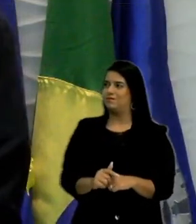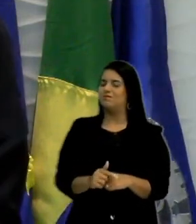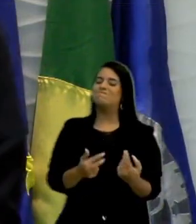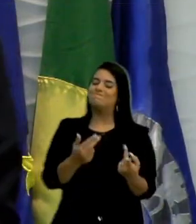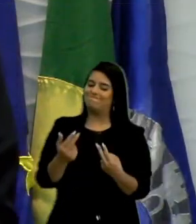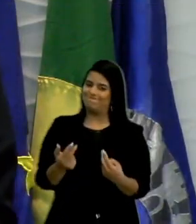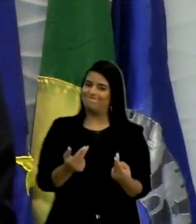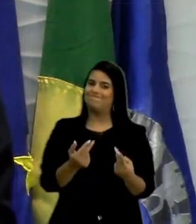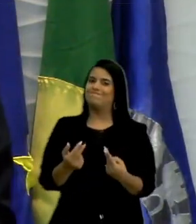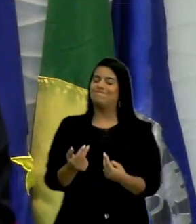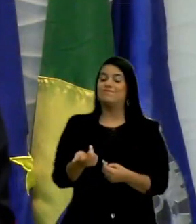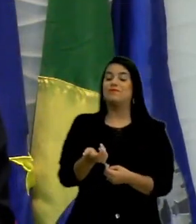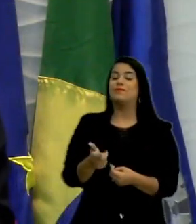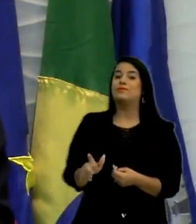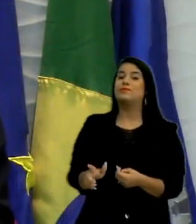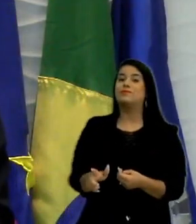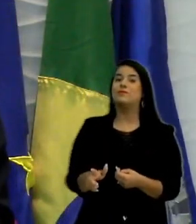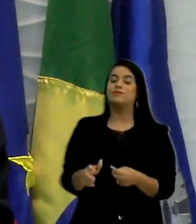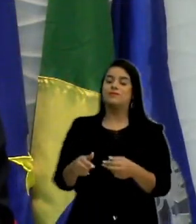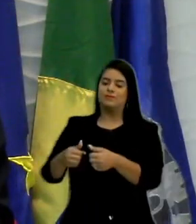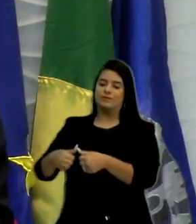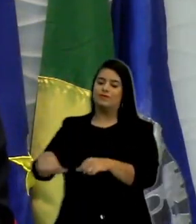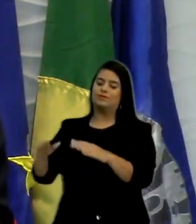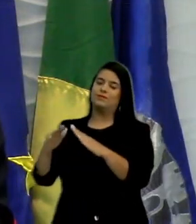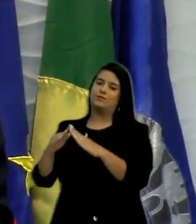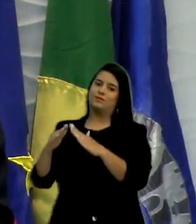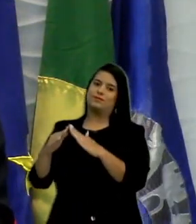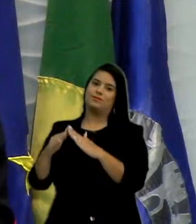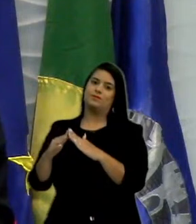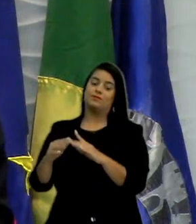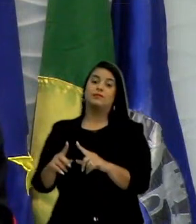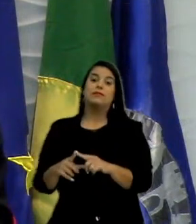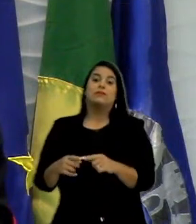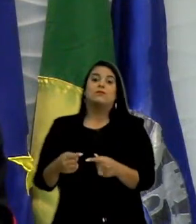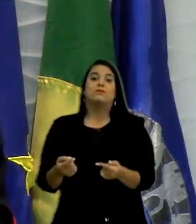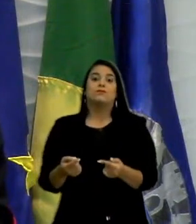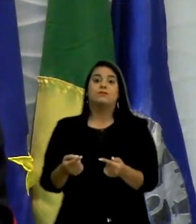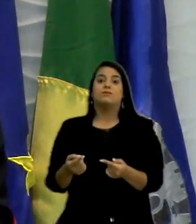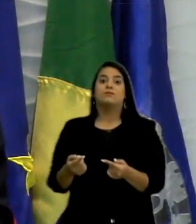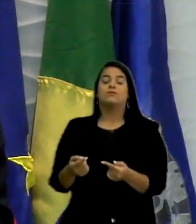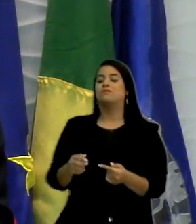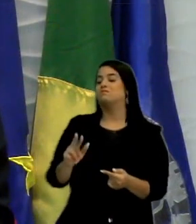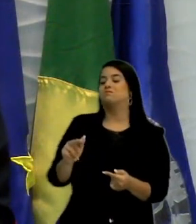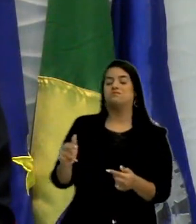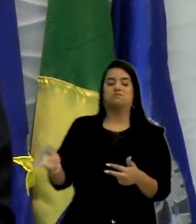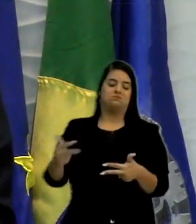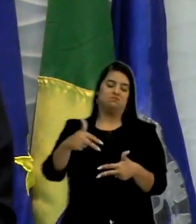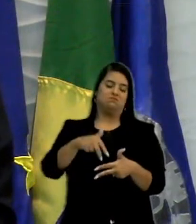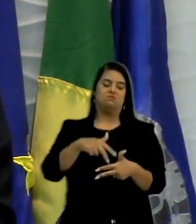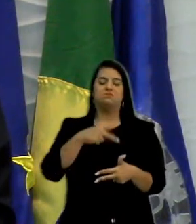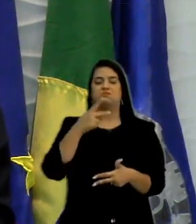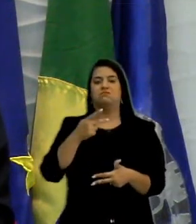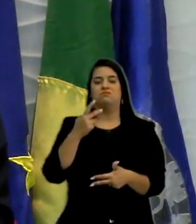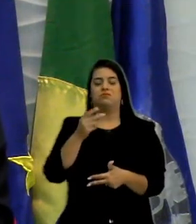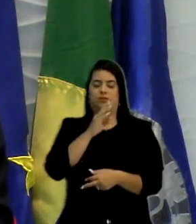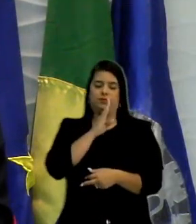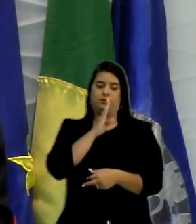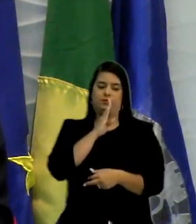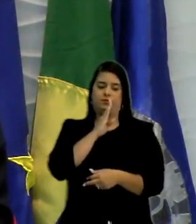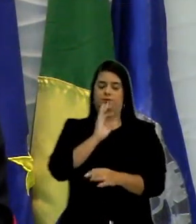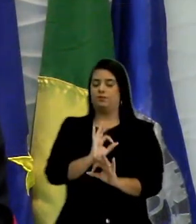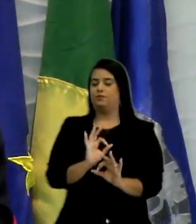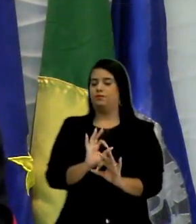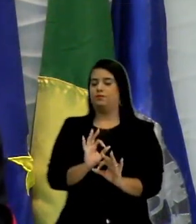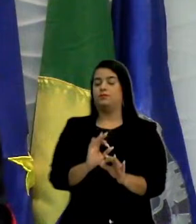presidente. Outros, para ficar em casa, mas ninguém vem aqui nessa tribuna falar. Ninguém vem aqui nessa tribuna falar